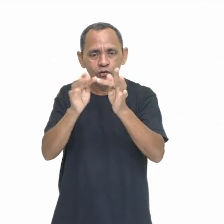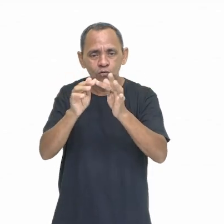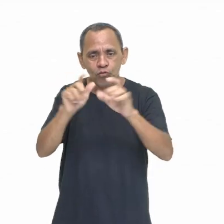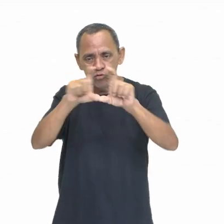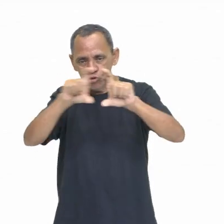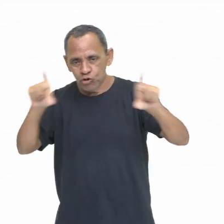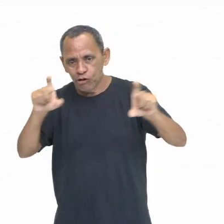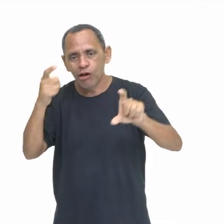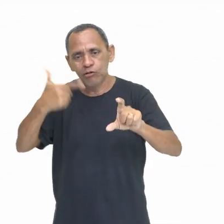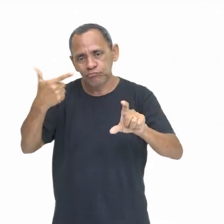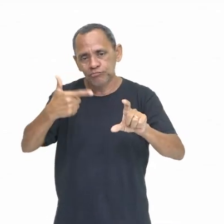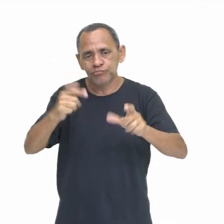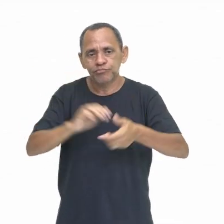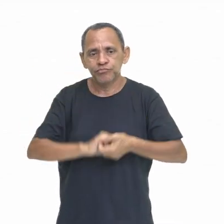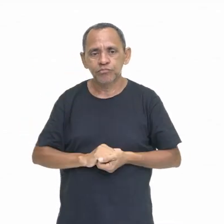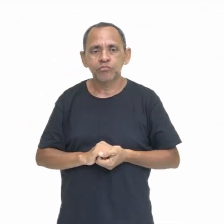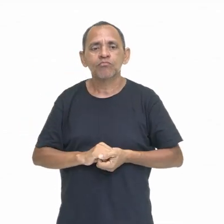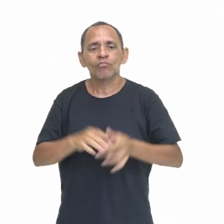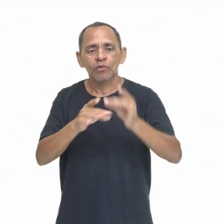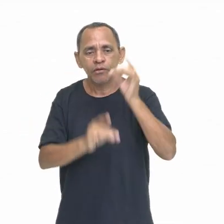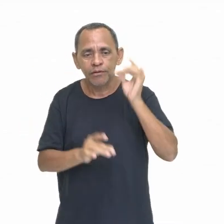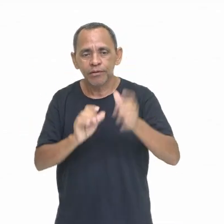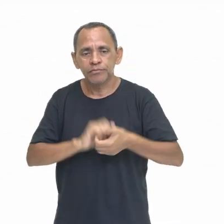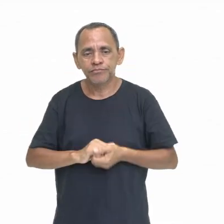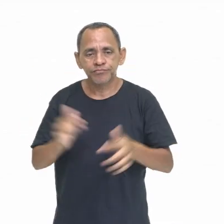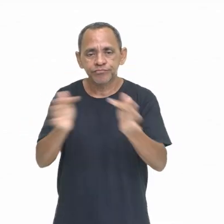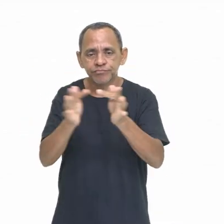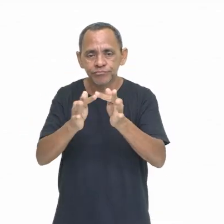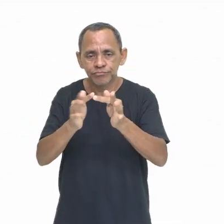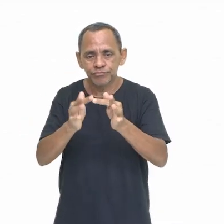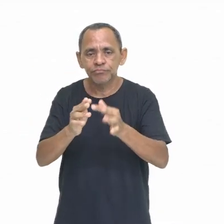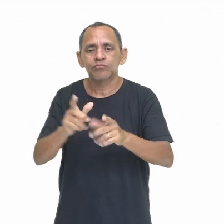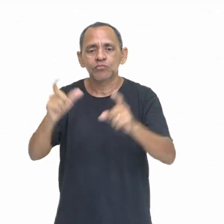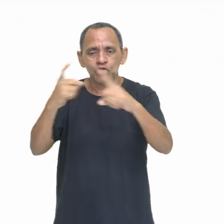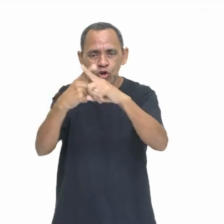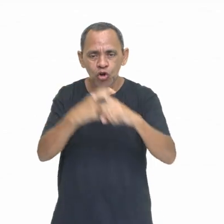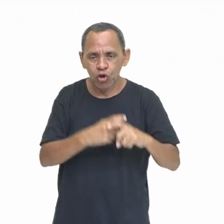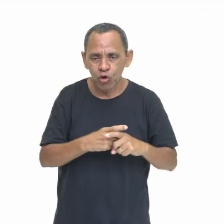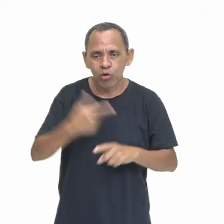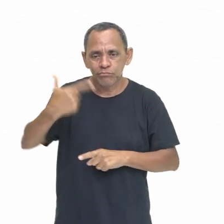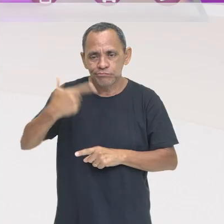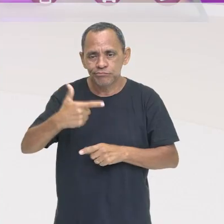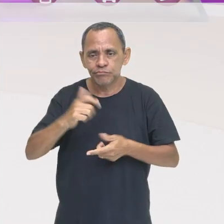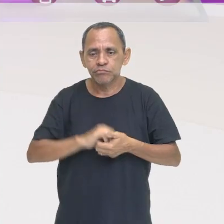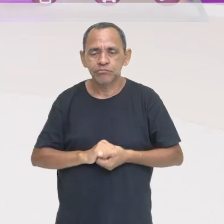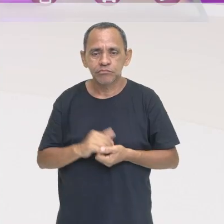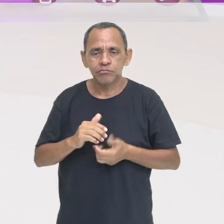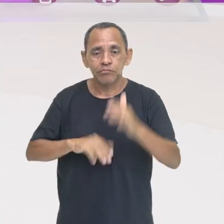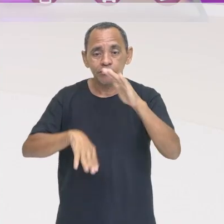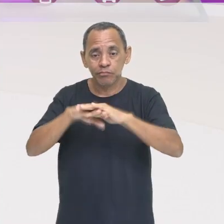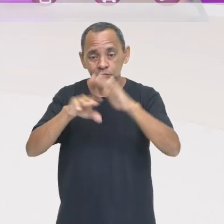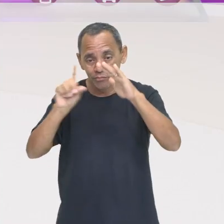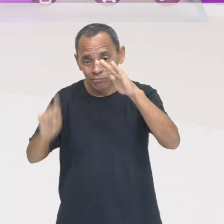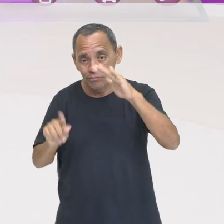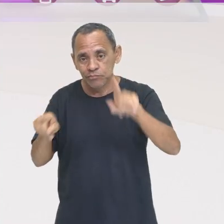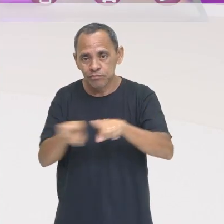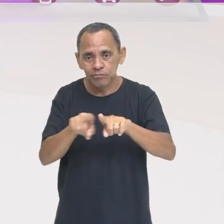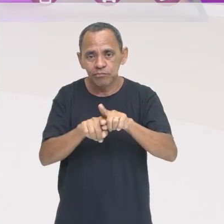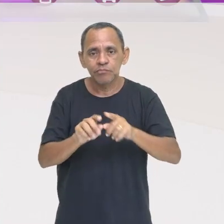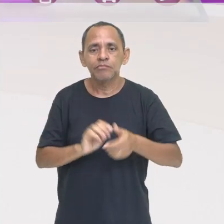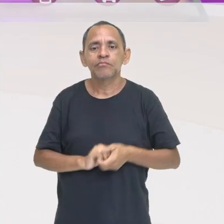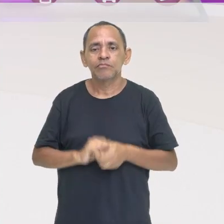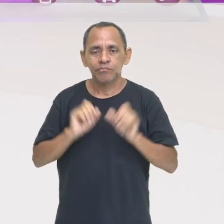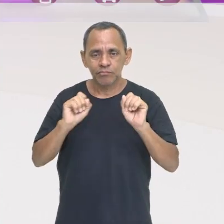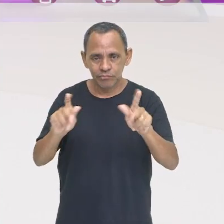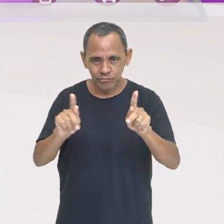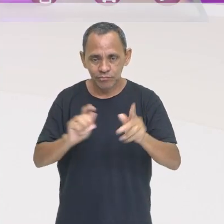Detalhamento. Função polinomial de segundo grau, ponto de máximos e mínimos. Muito bem, já sabemos